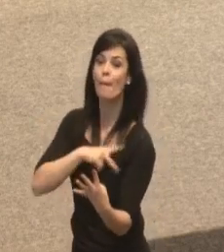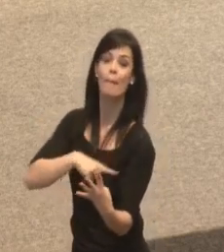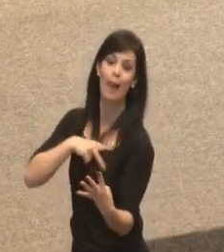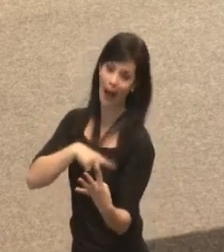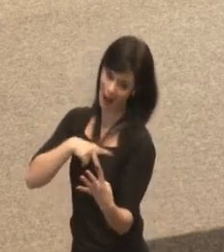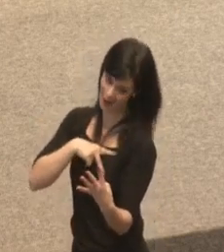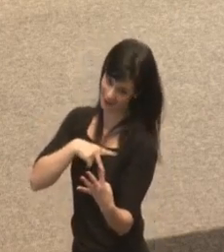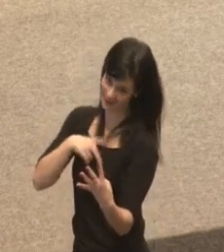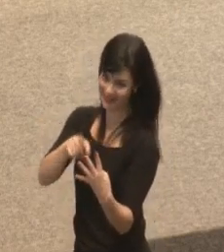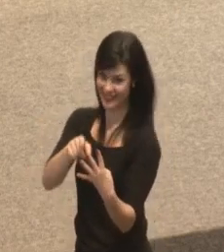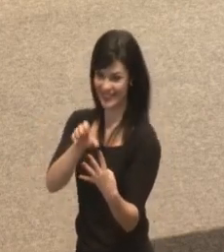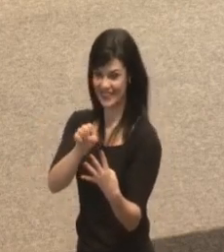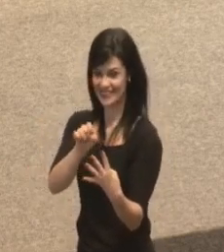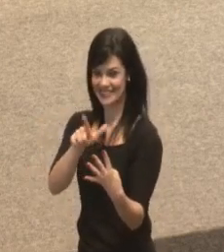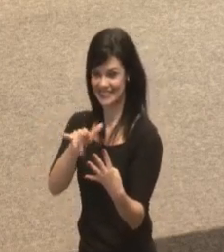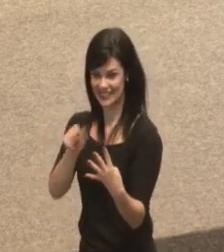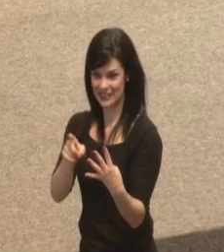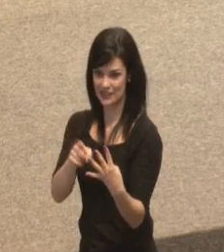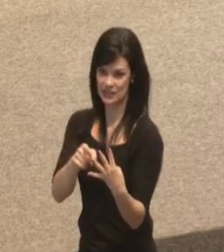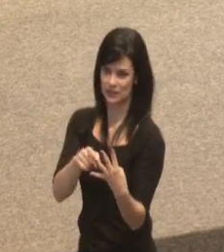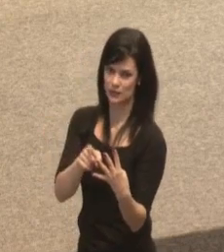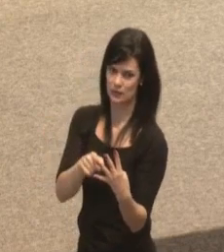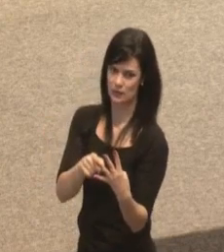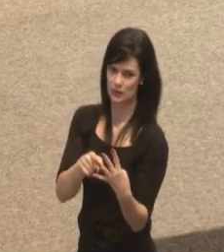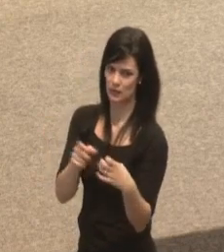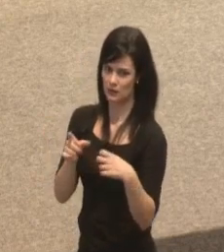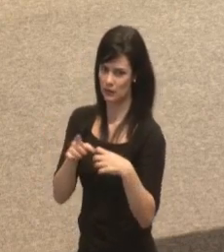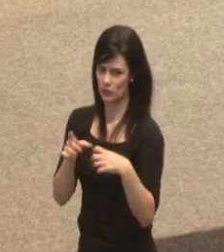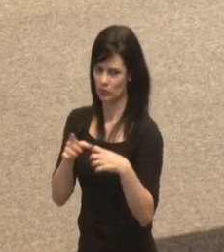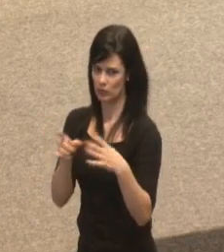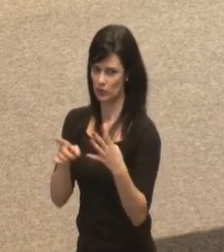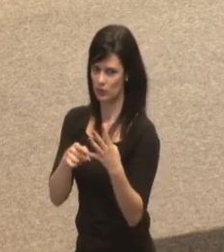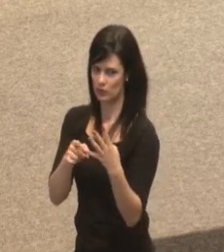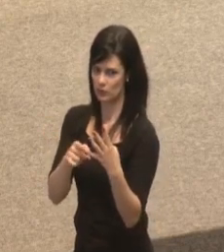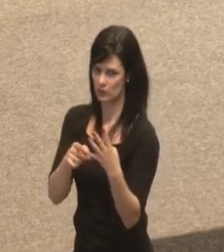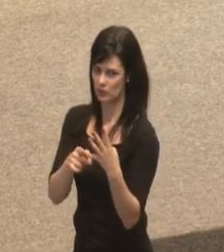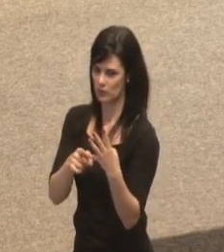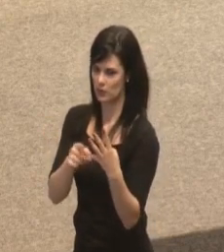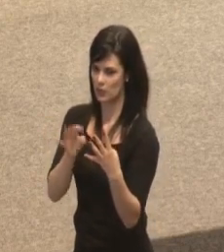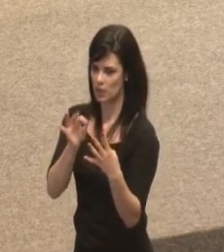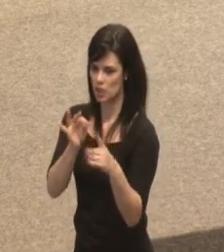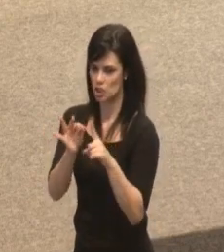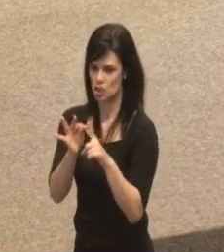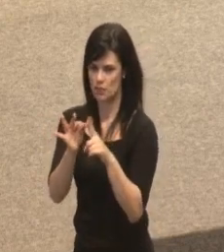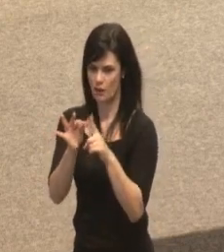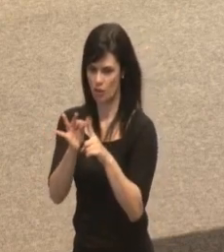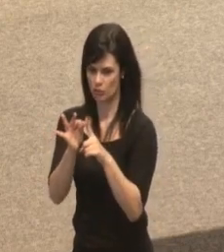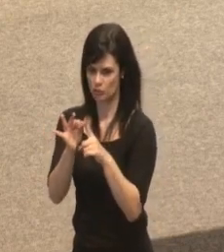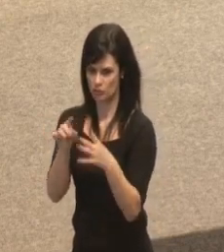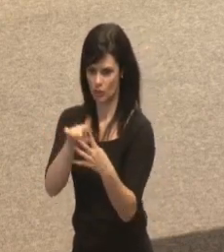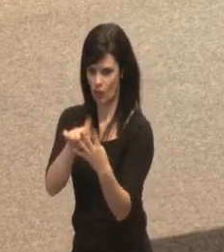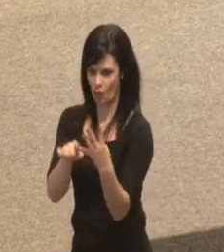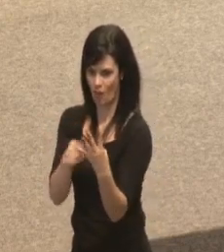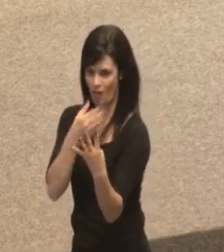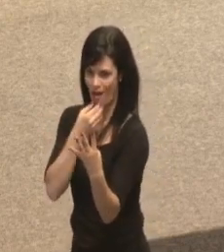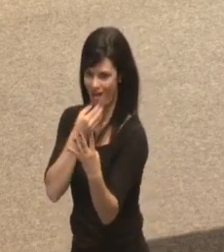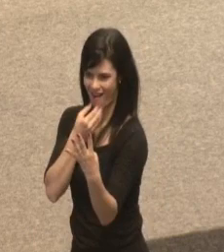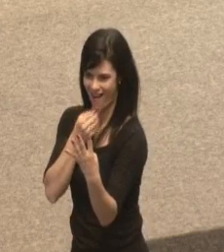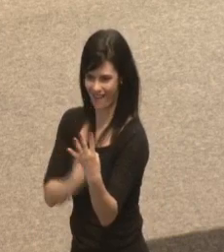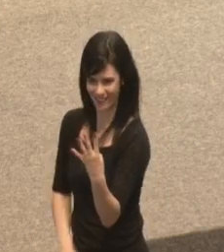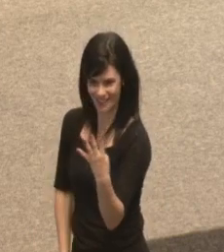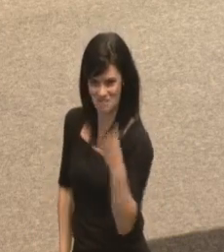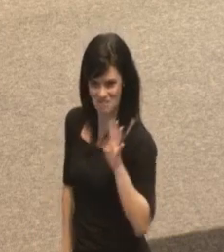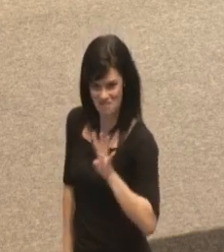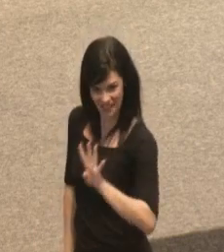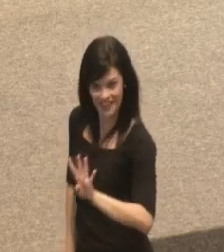o outro Silas, o outro Lucas e o outro Timóteo. Esses 4 missionários gigantes da obra missionária foram